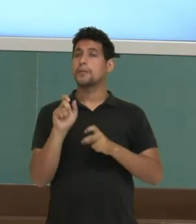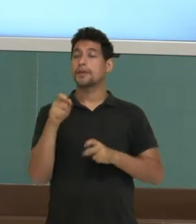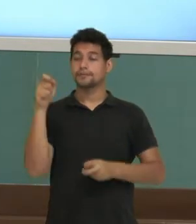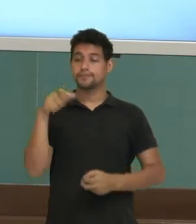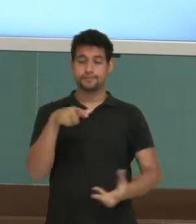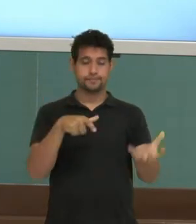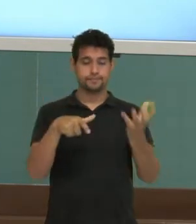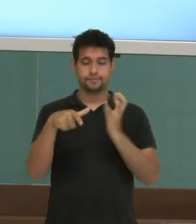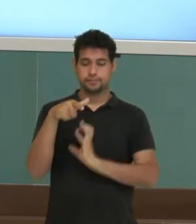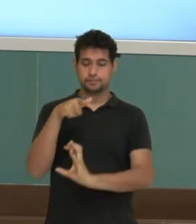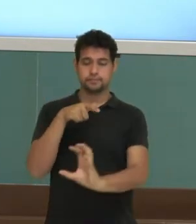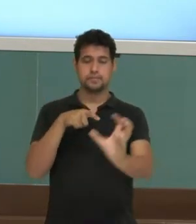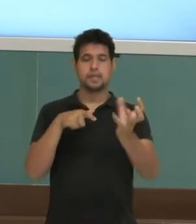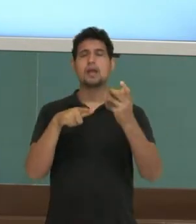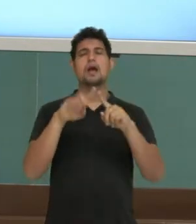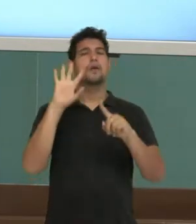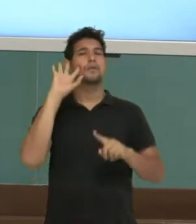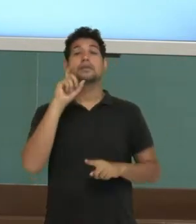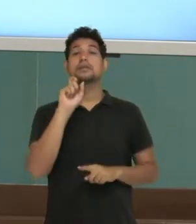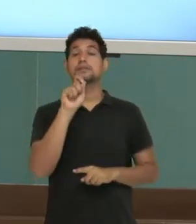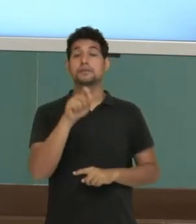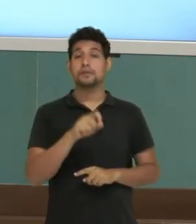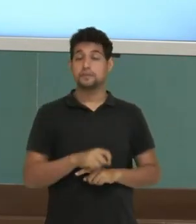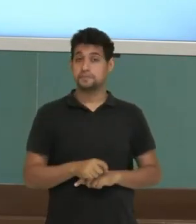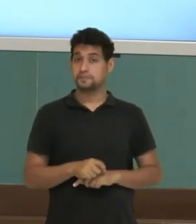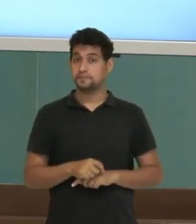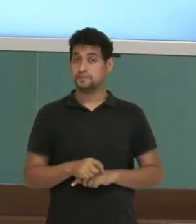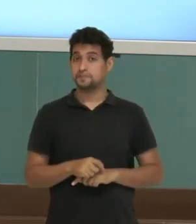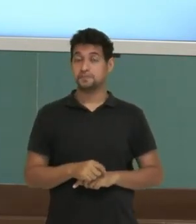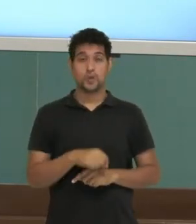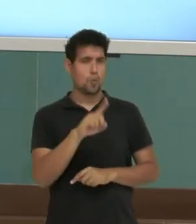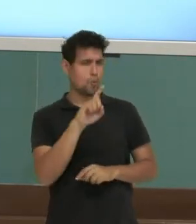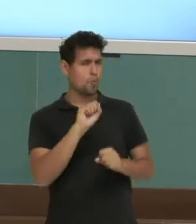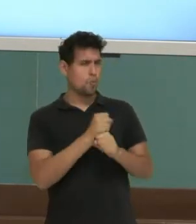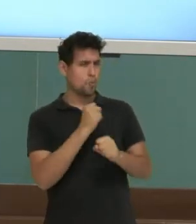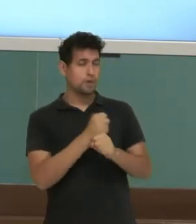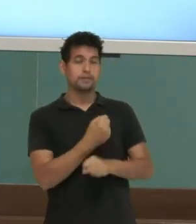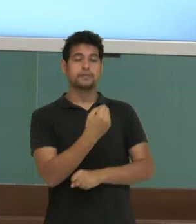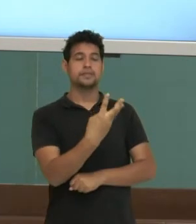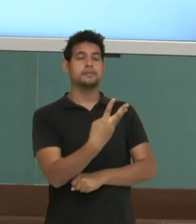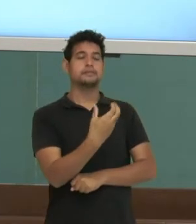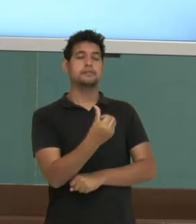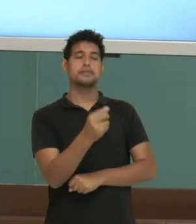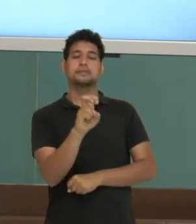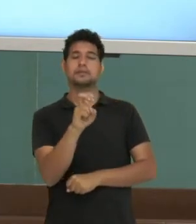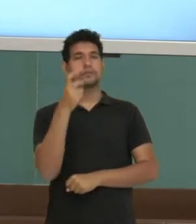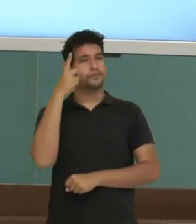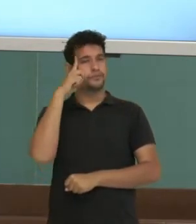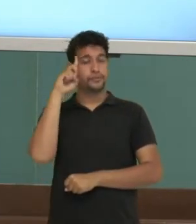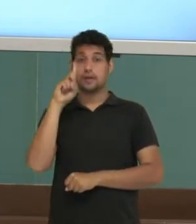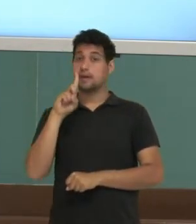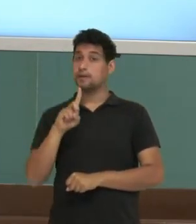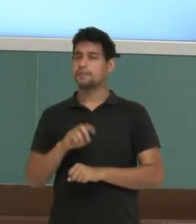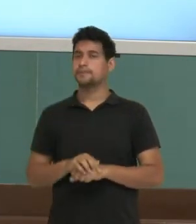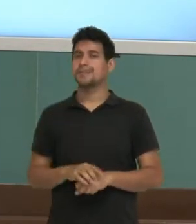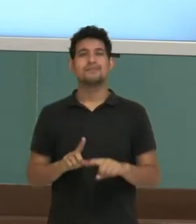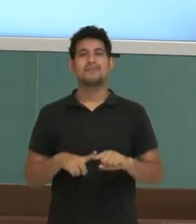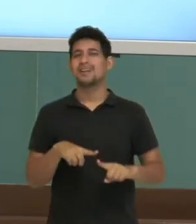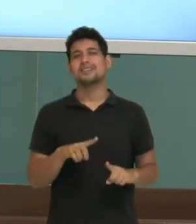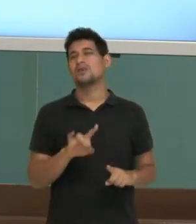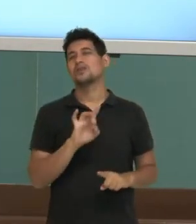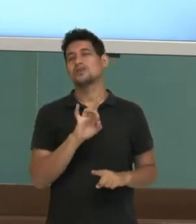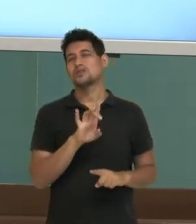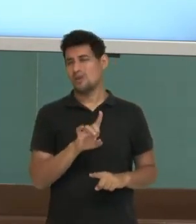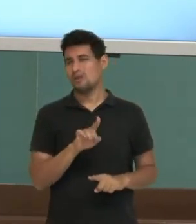translação tem como consequência o ano, os 365 dias. Mas não é só